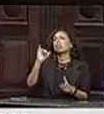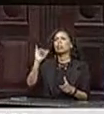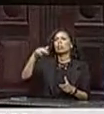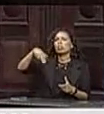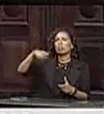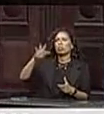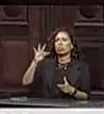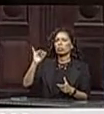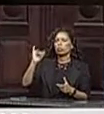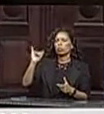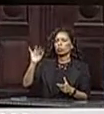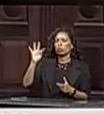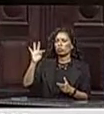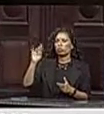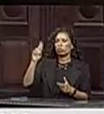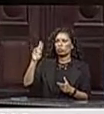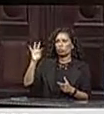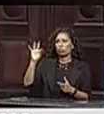Nos comunicamos